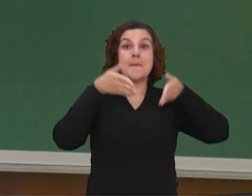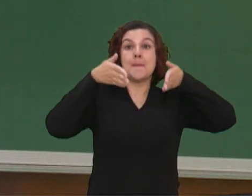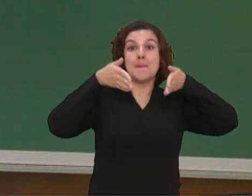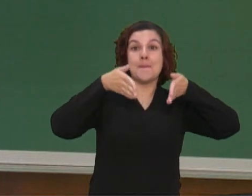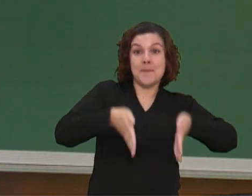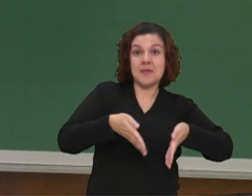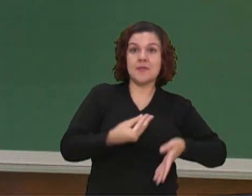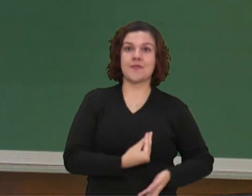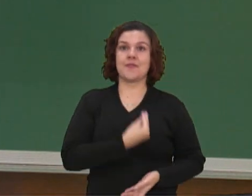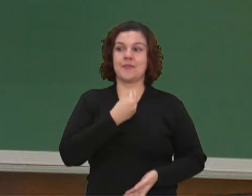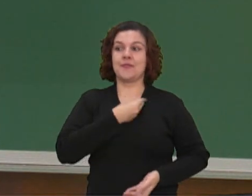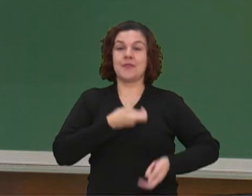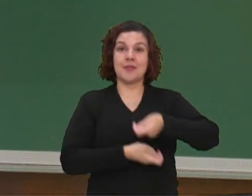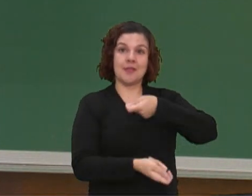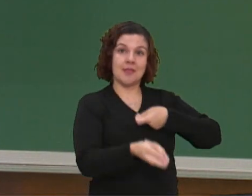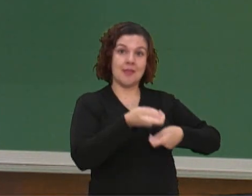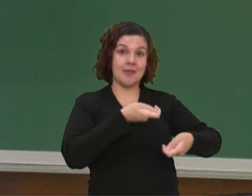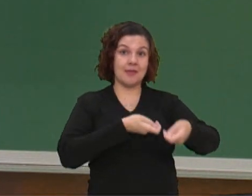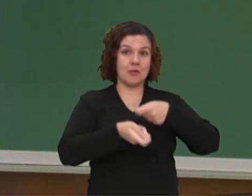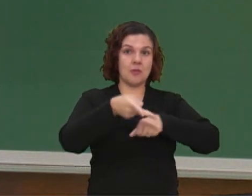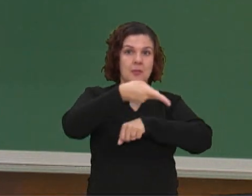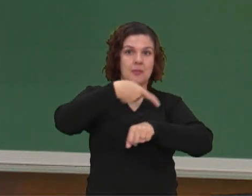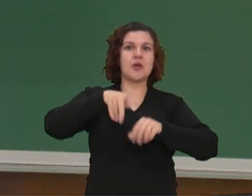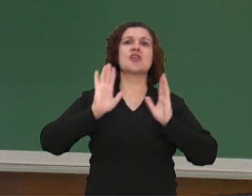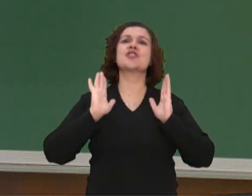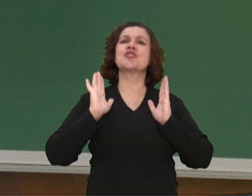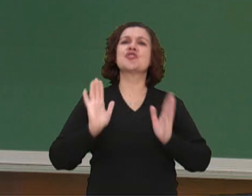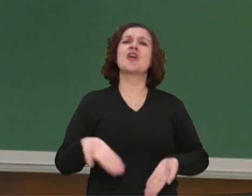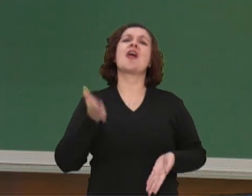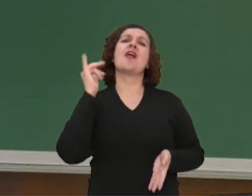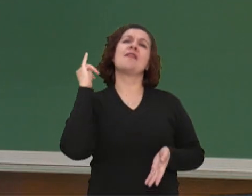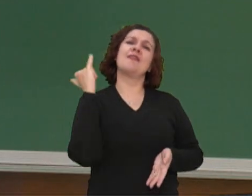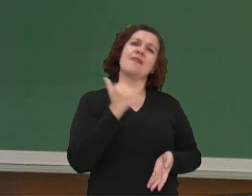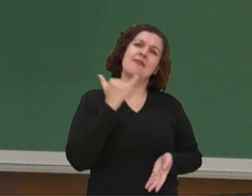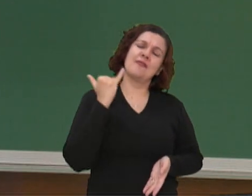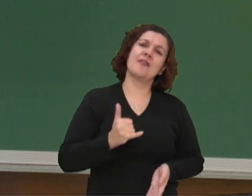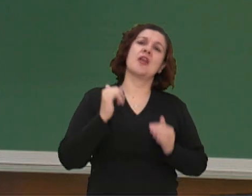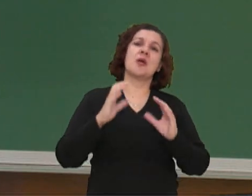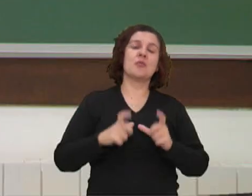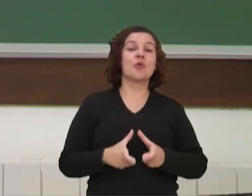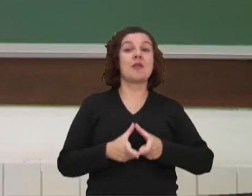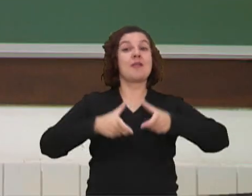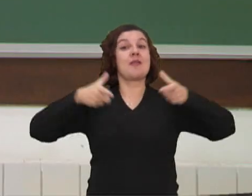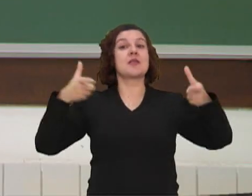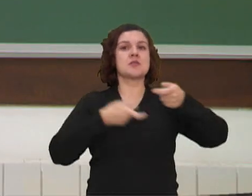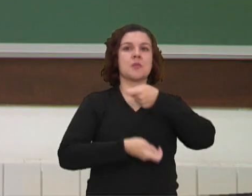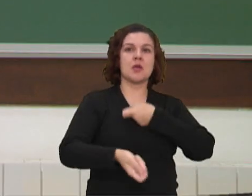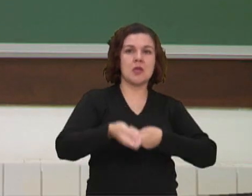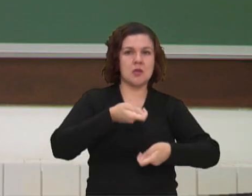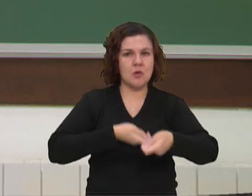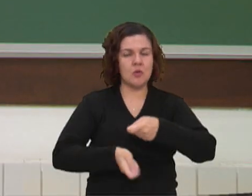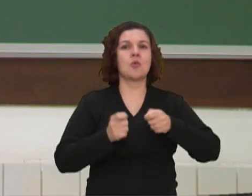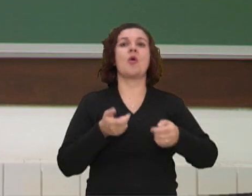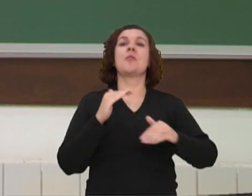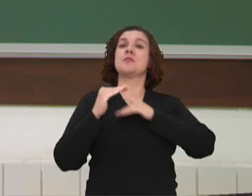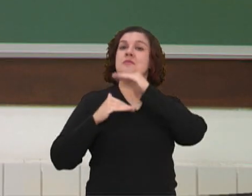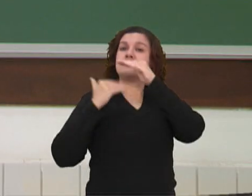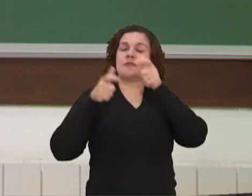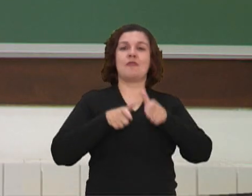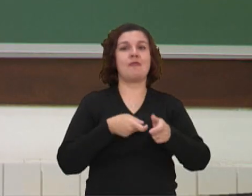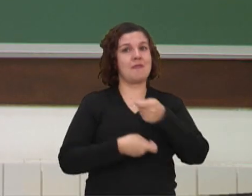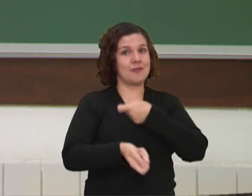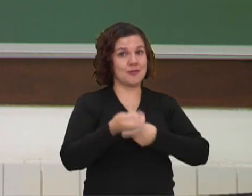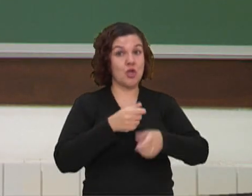da vida econômica de um país. Nós já falamos de crescimento econômico, de desenvolvimento econômico, e tudo isso está